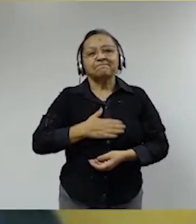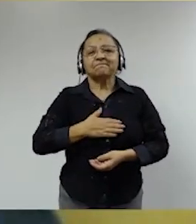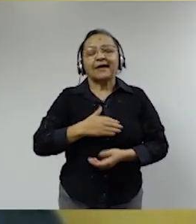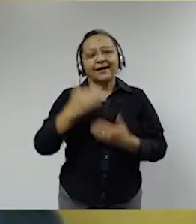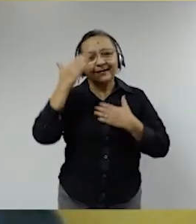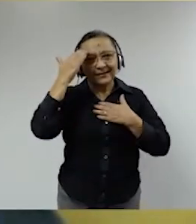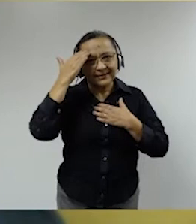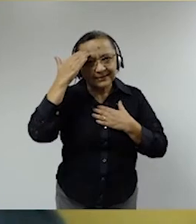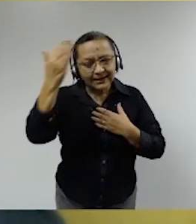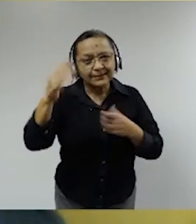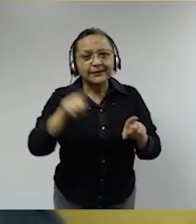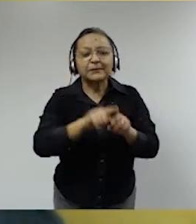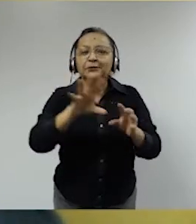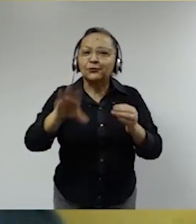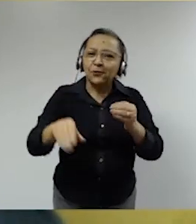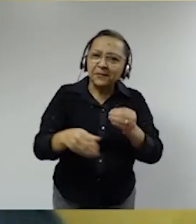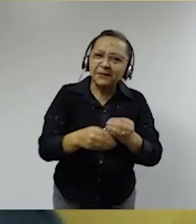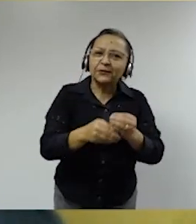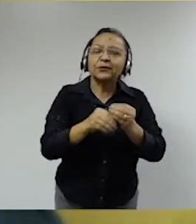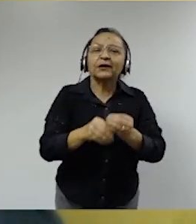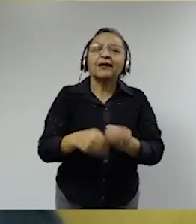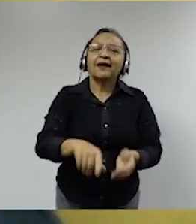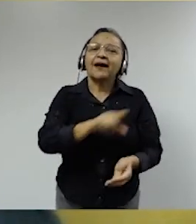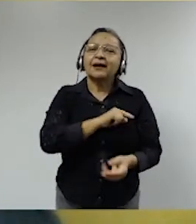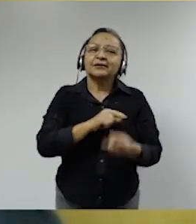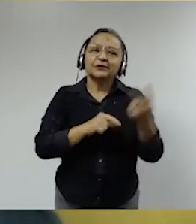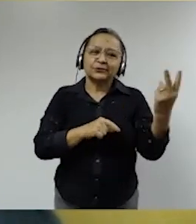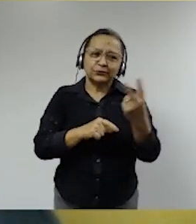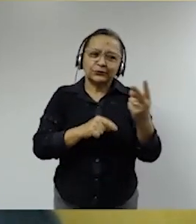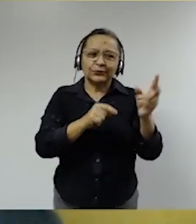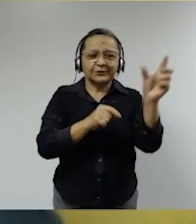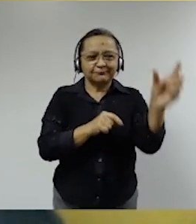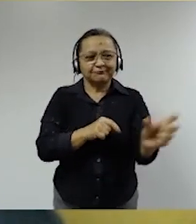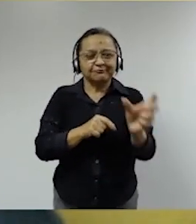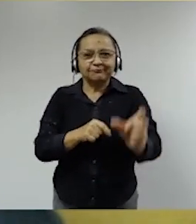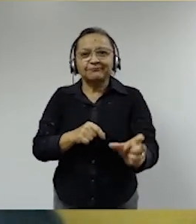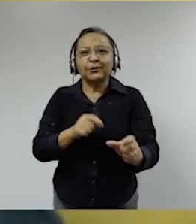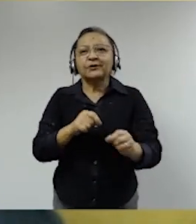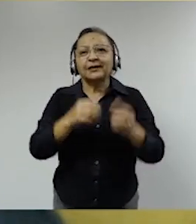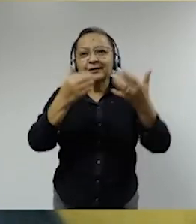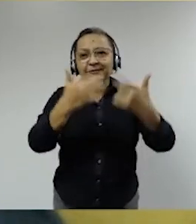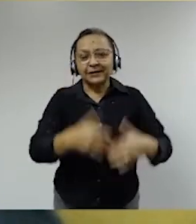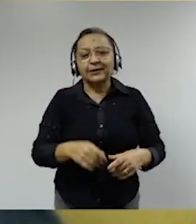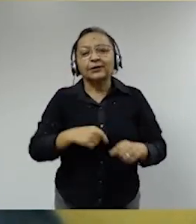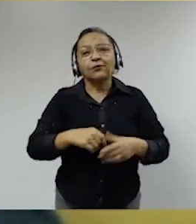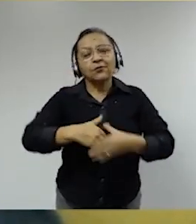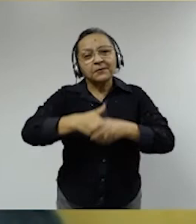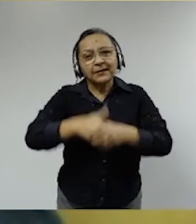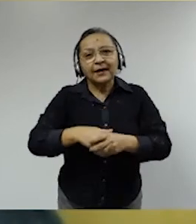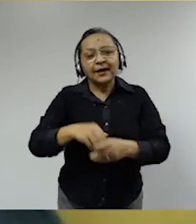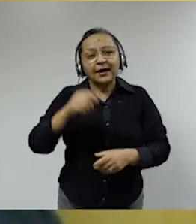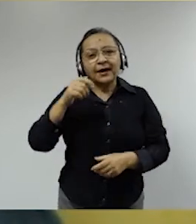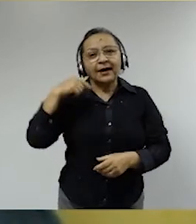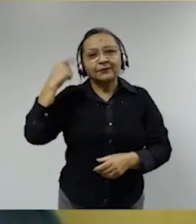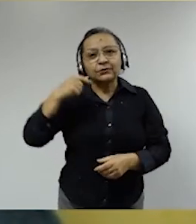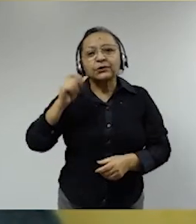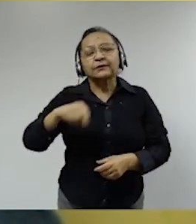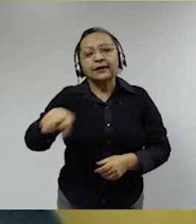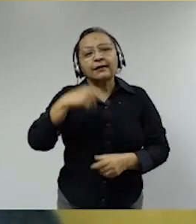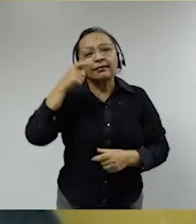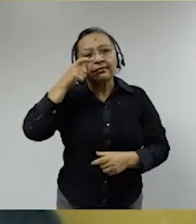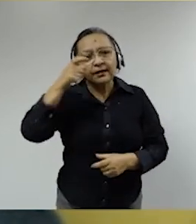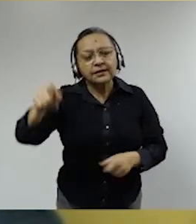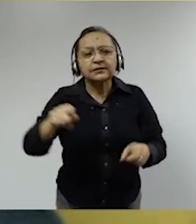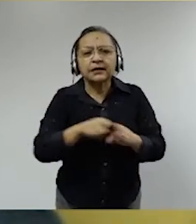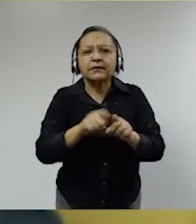Só complementando o que o doutor Cordeiro falou, também convidar a Jovem Advocacia, todos que tiverem interesse, a frequentar também